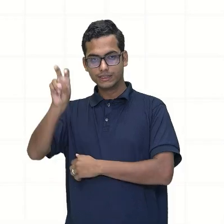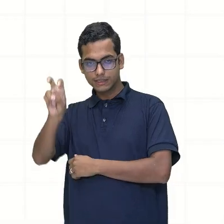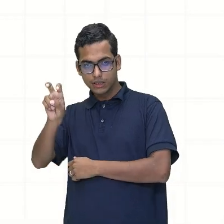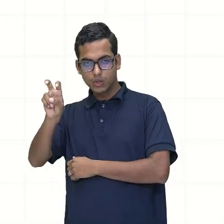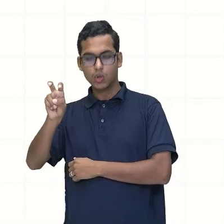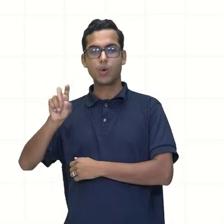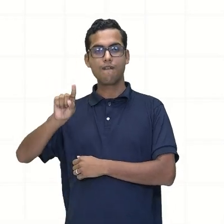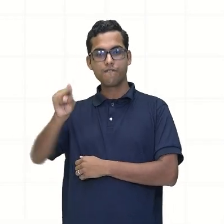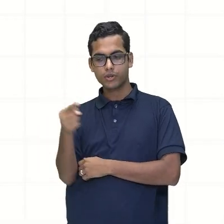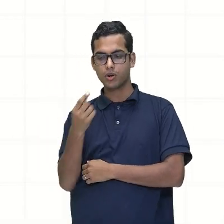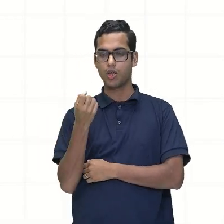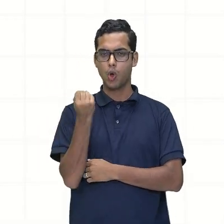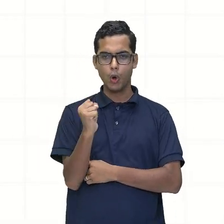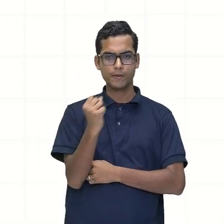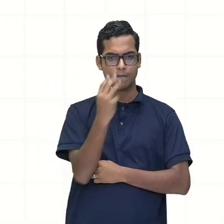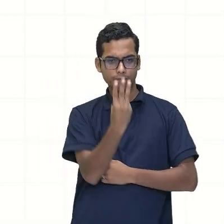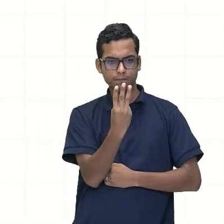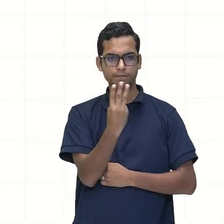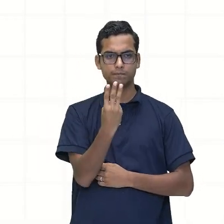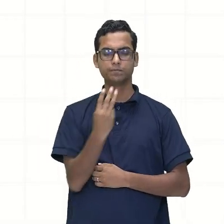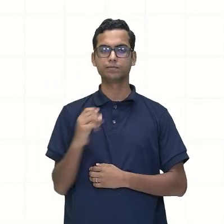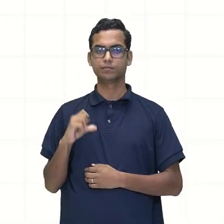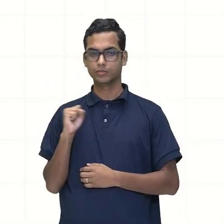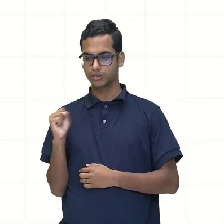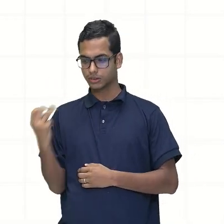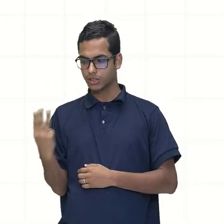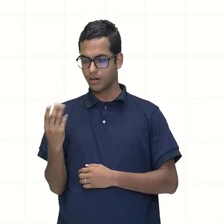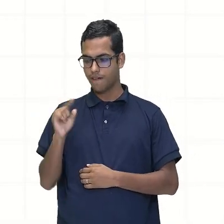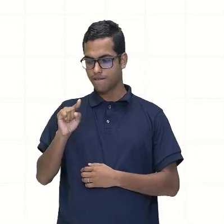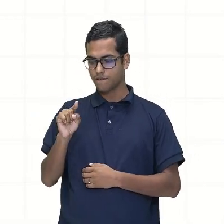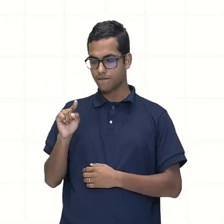3,61, vamos ver quanto vai dar.